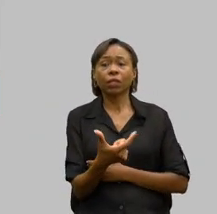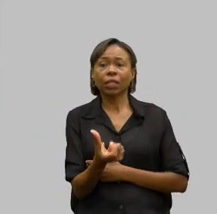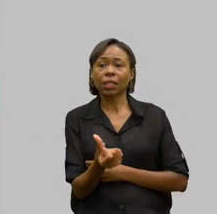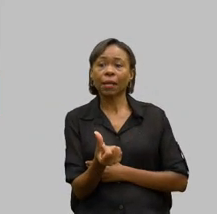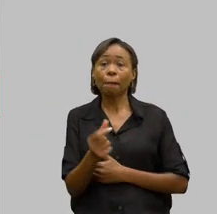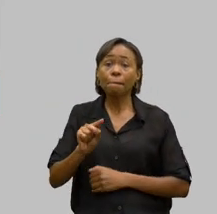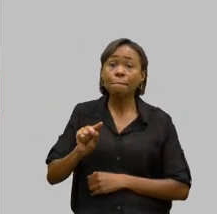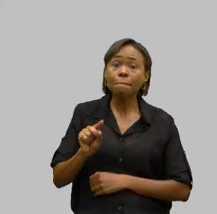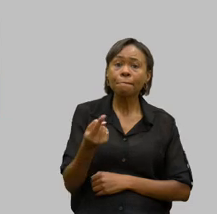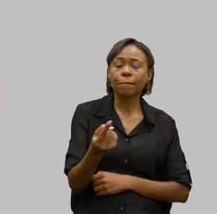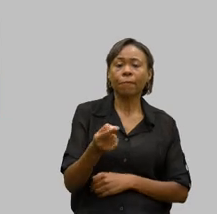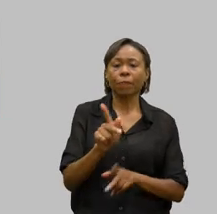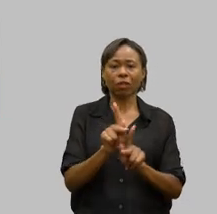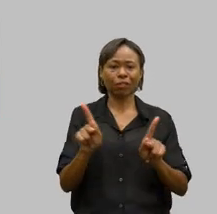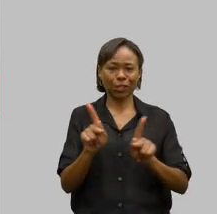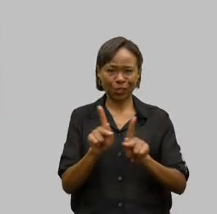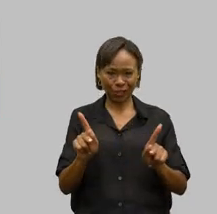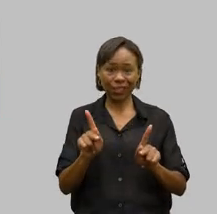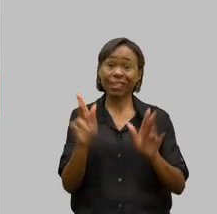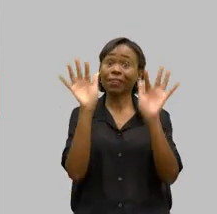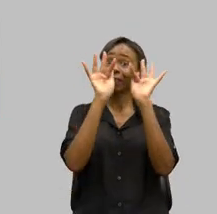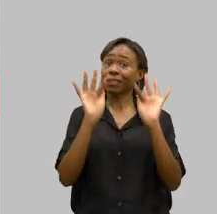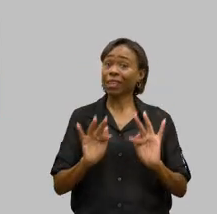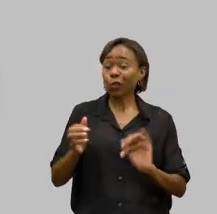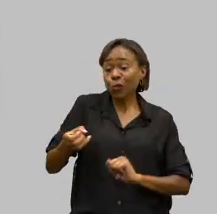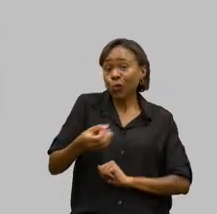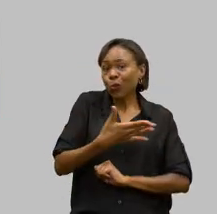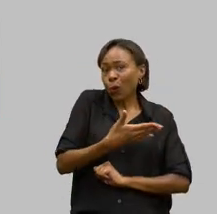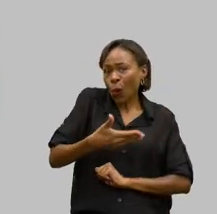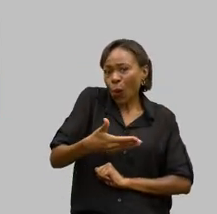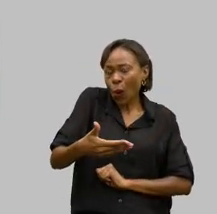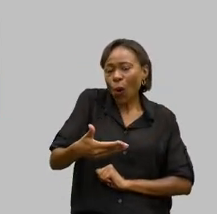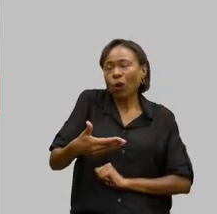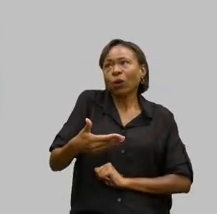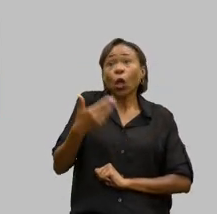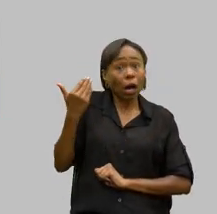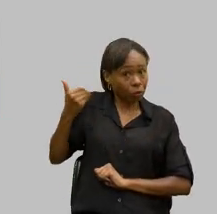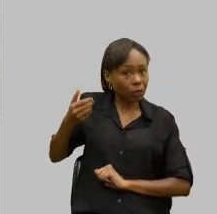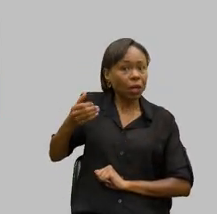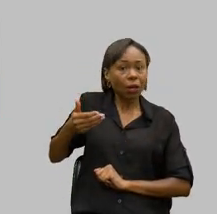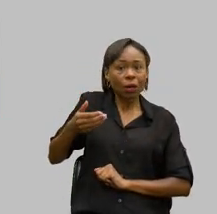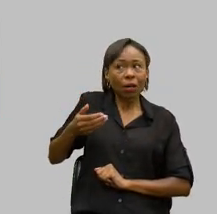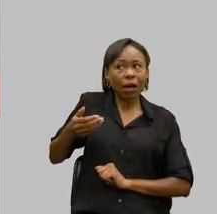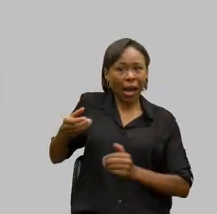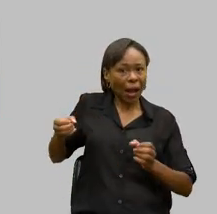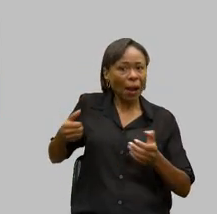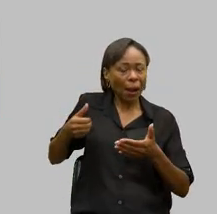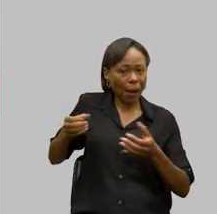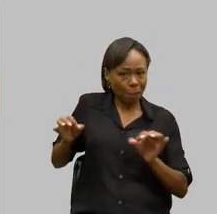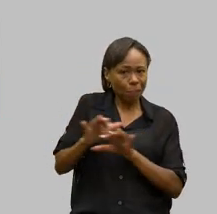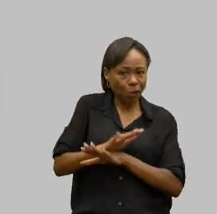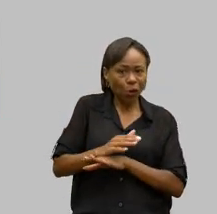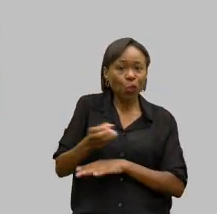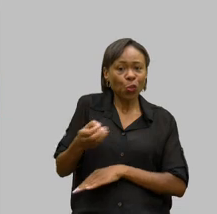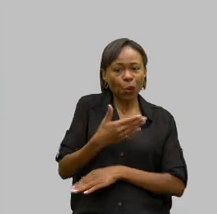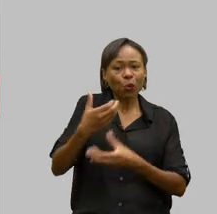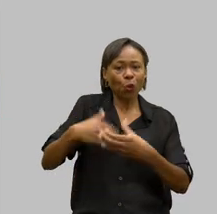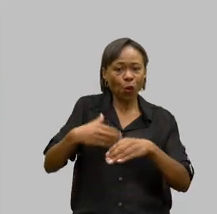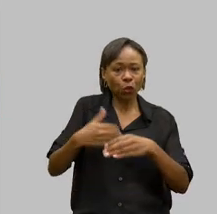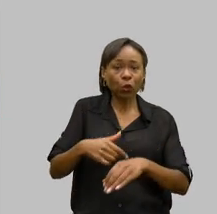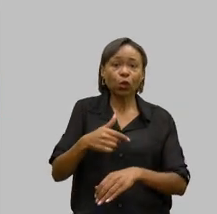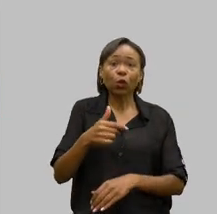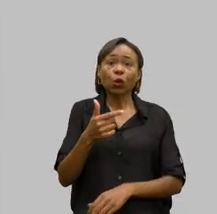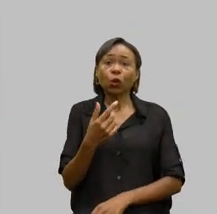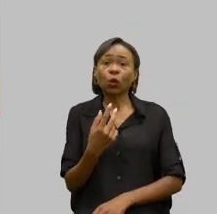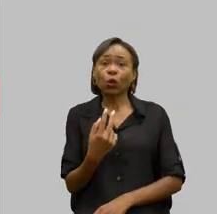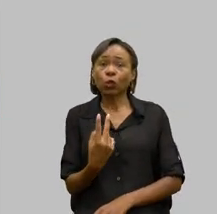rede. Temos a felicidade do novo concurso, que já finalizou agora, com o primeiro lote já publicado, com 2 mil pessoas que